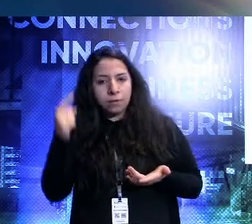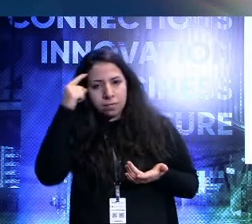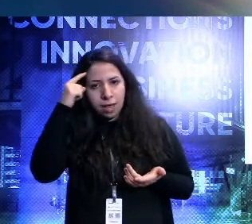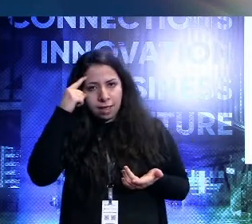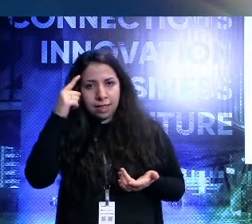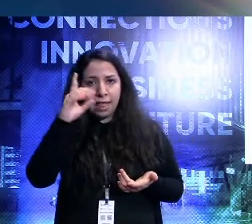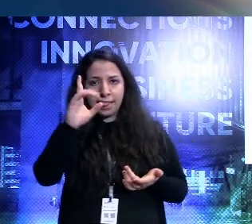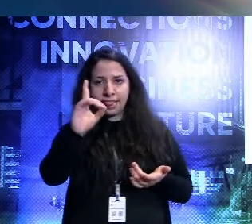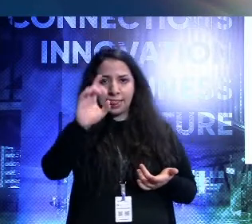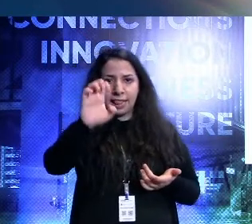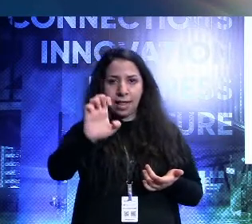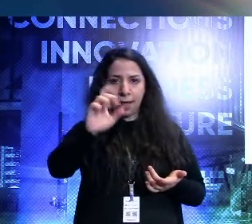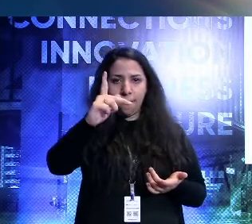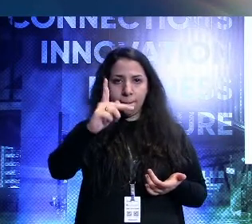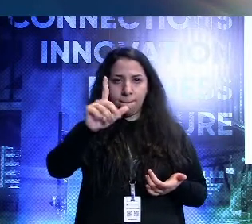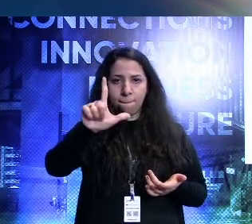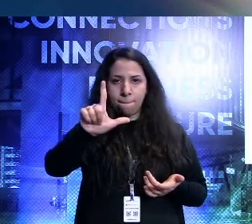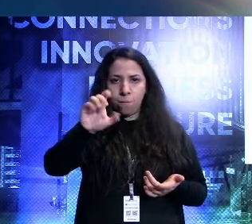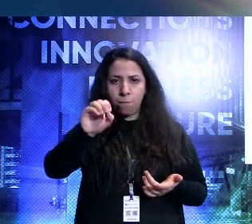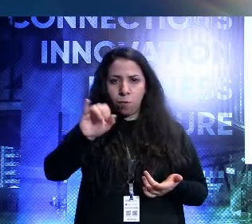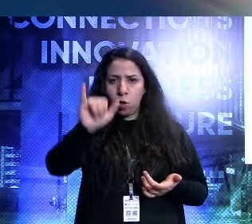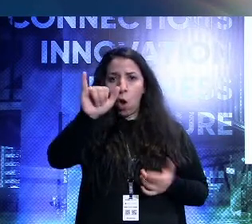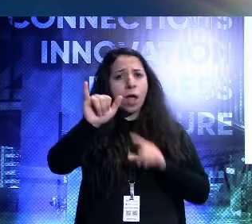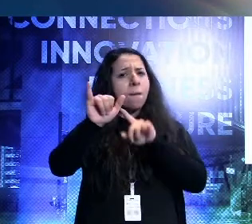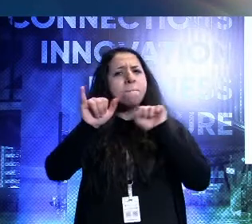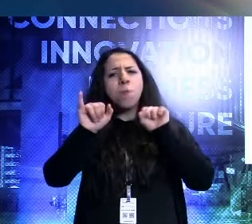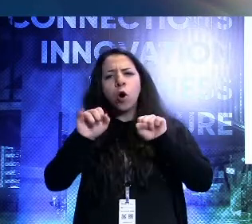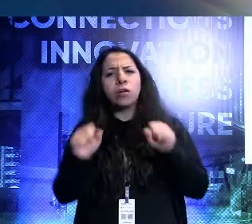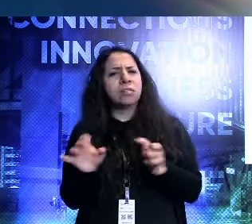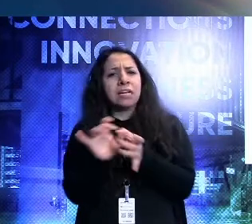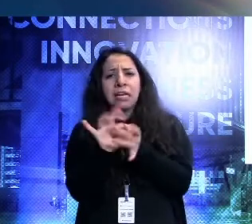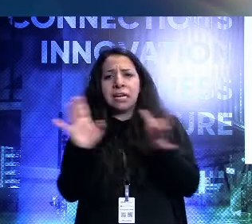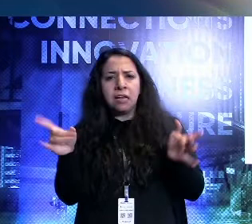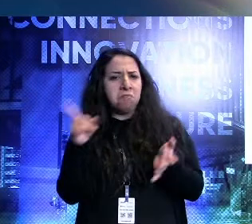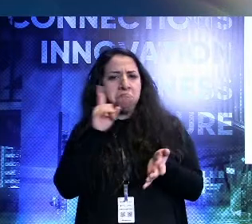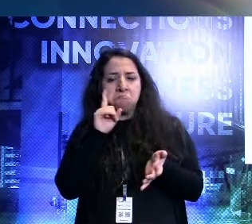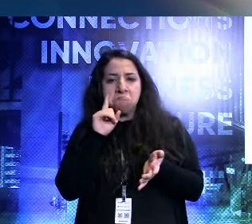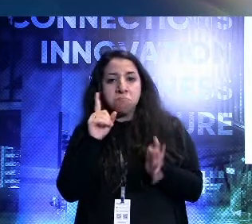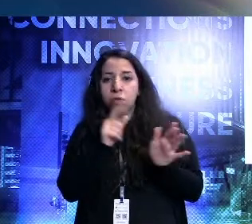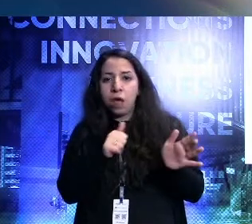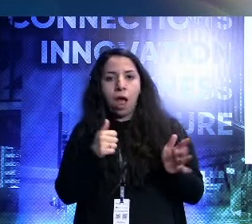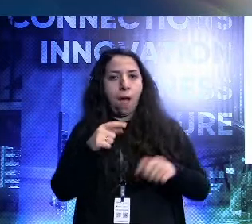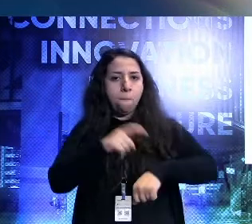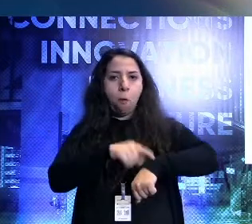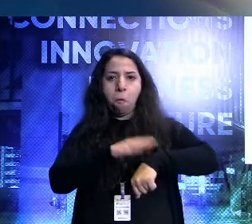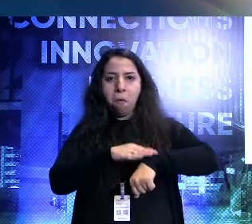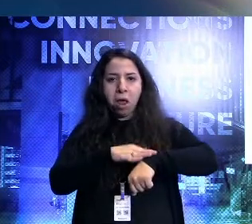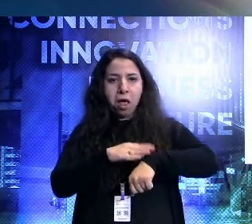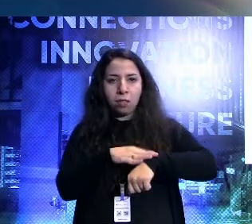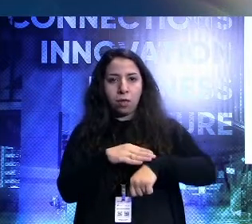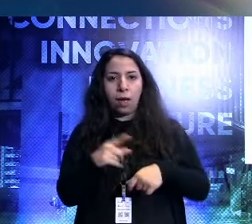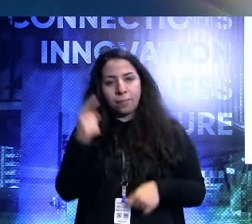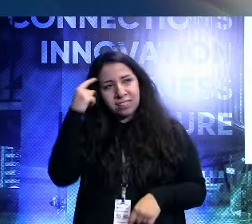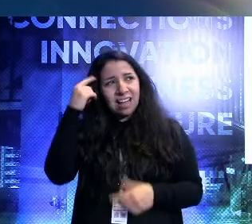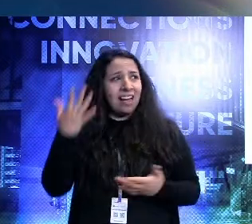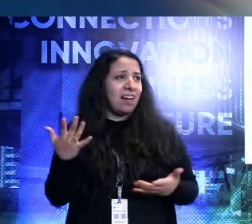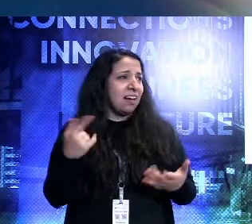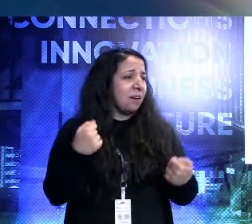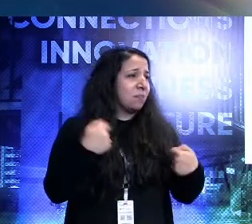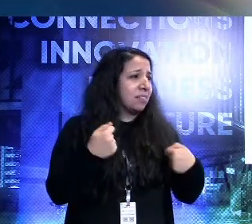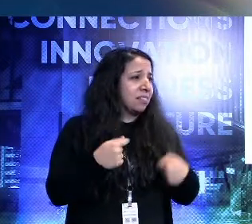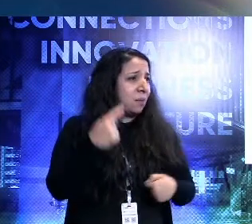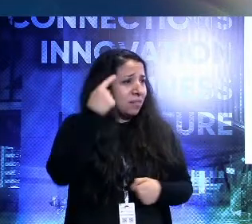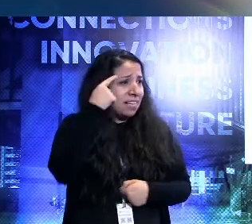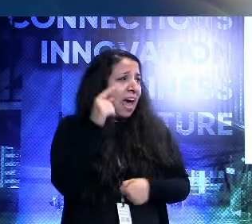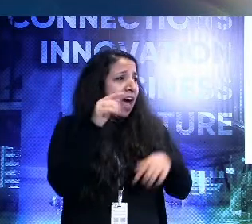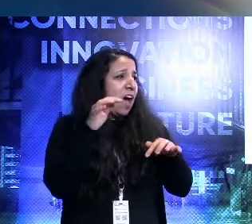qualquer momento do dia, com segurança, não tem mais aquela coisa, escolhe janela, vai fazer o deploy no final do dia, porque se